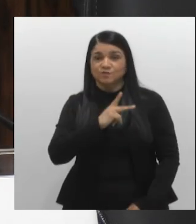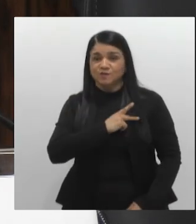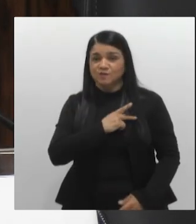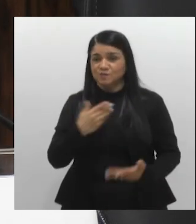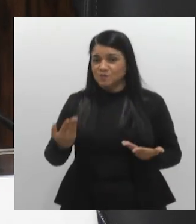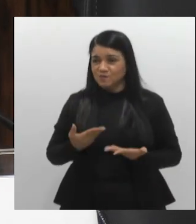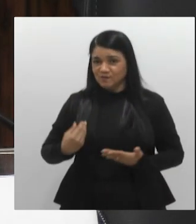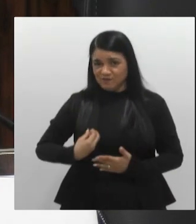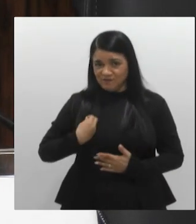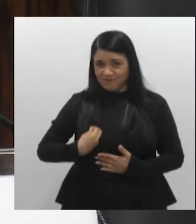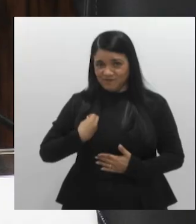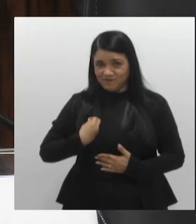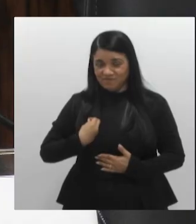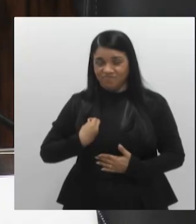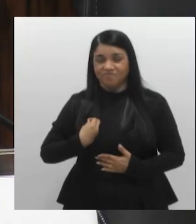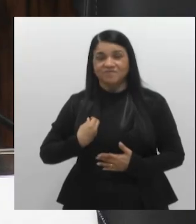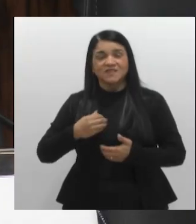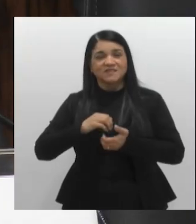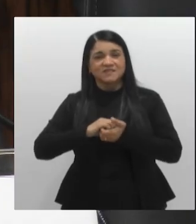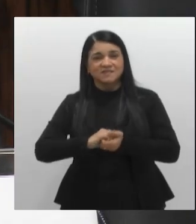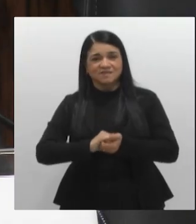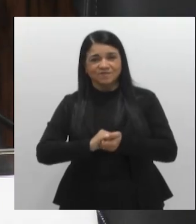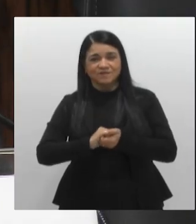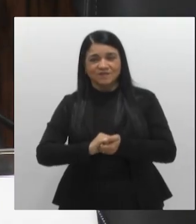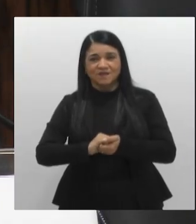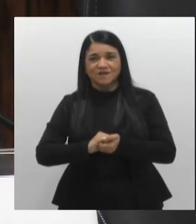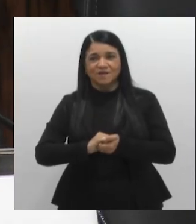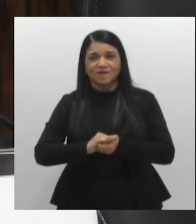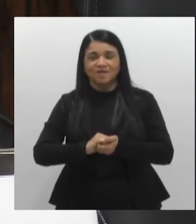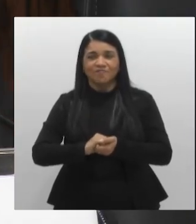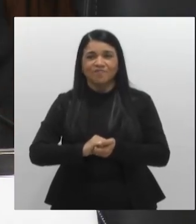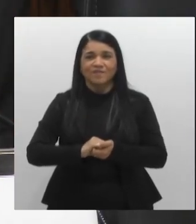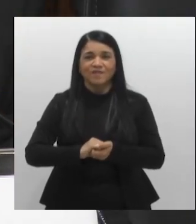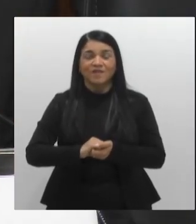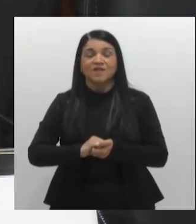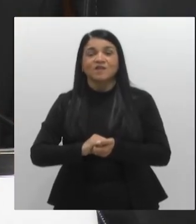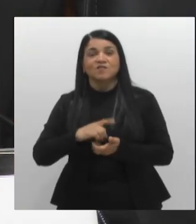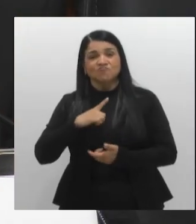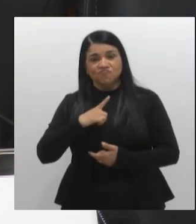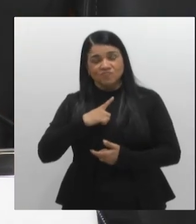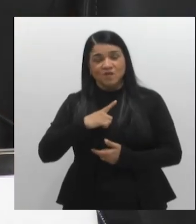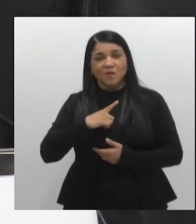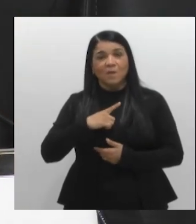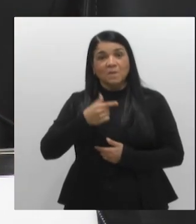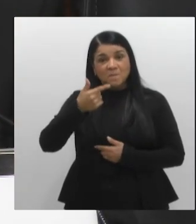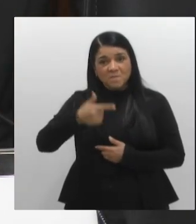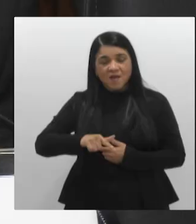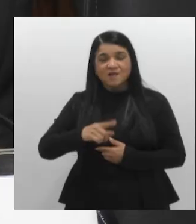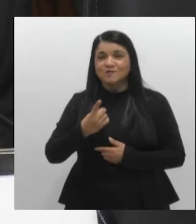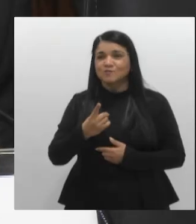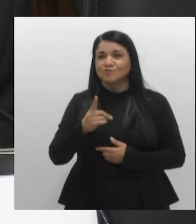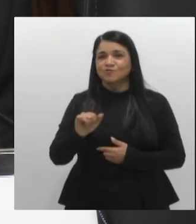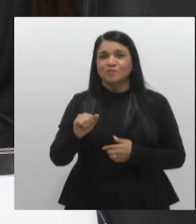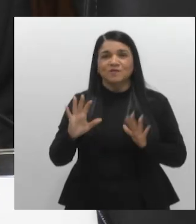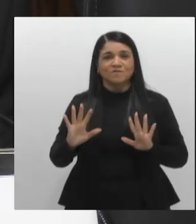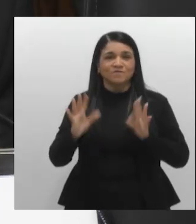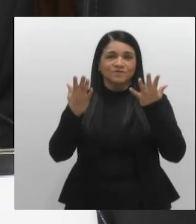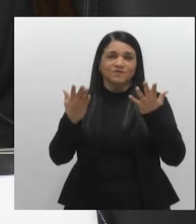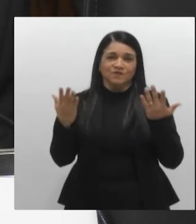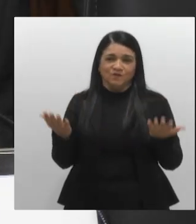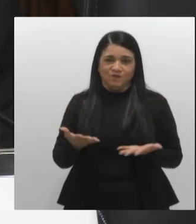saudar também, Dona Arani, porque eu tenho mais uma razão também para festejar o dia de hoje, além